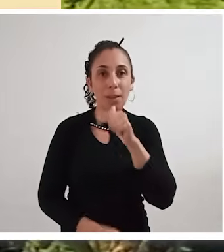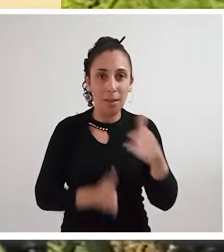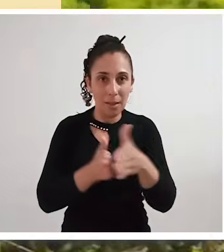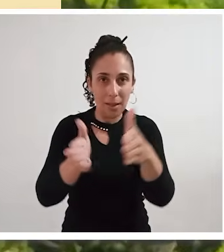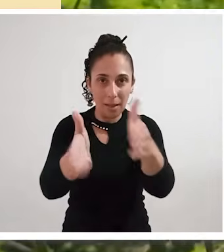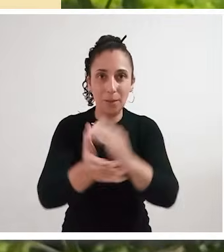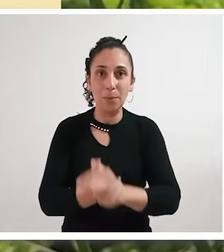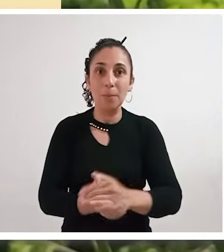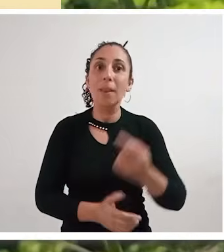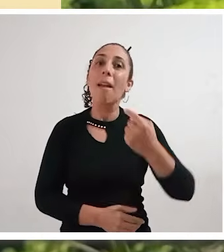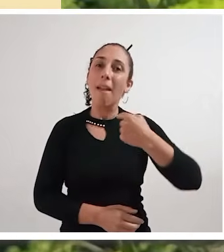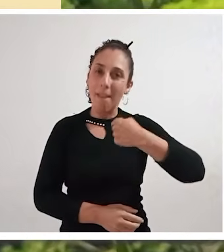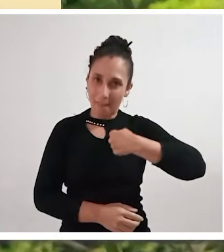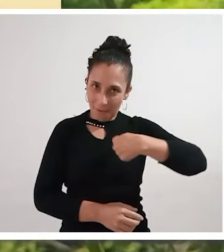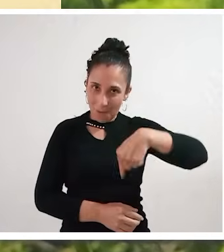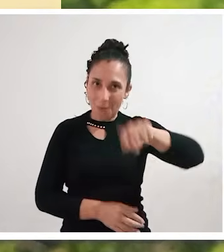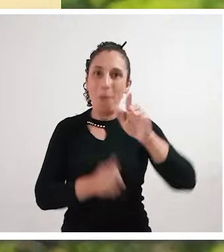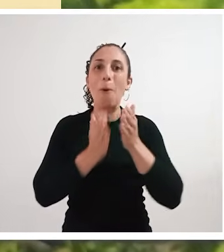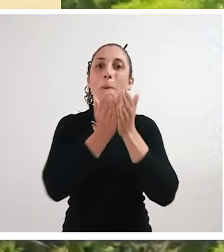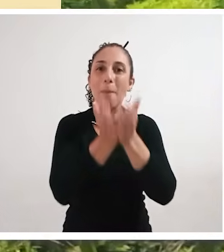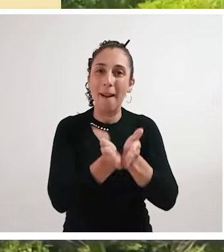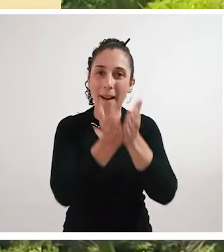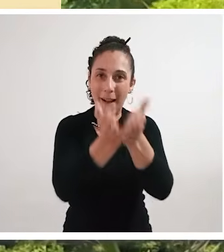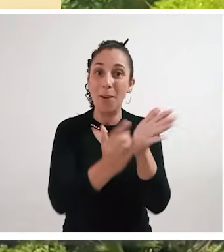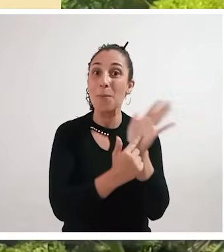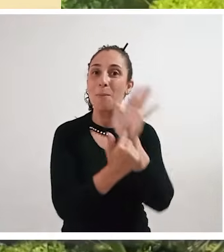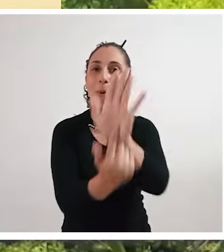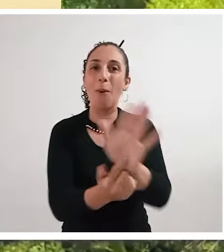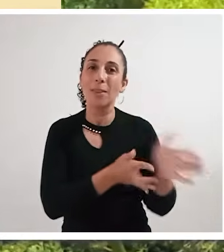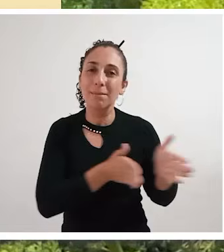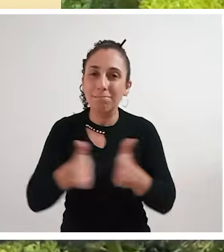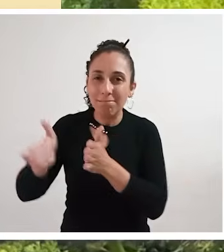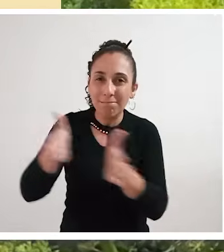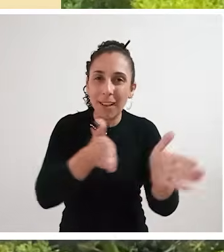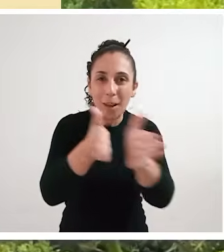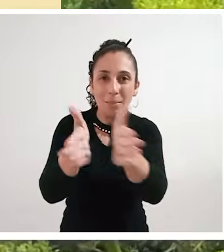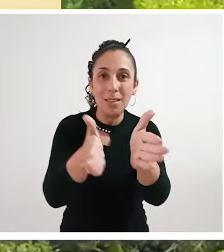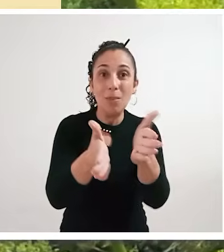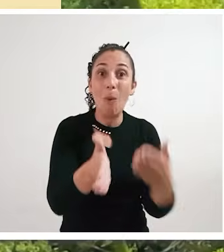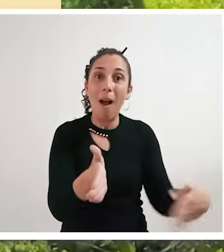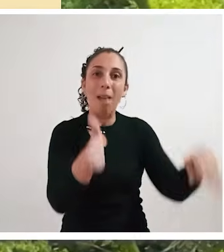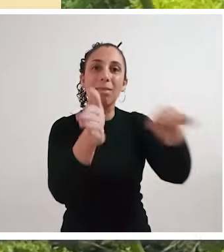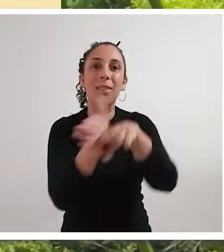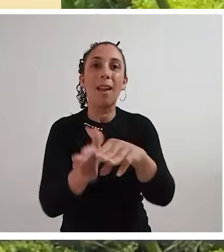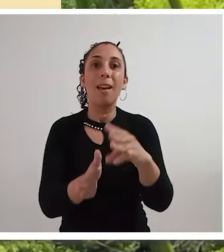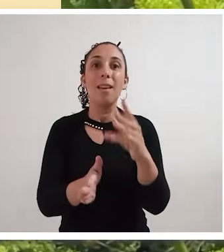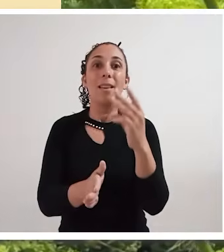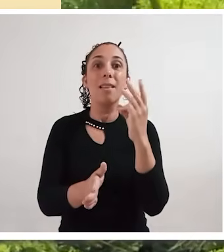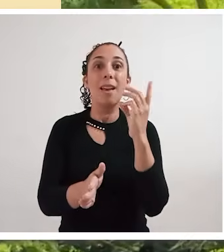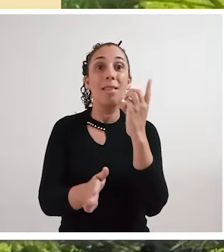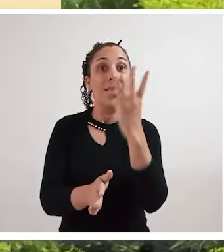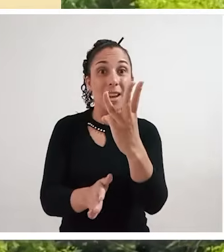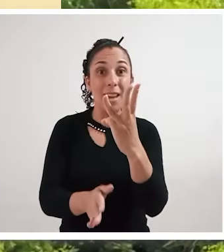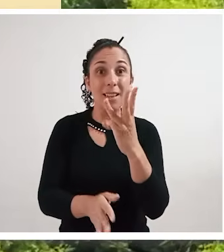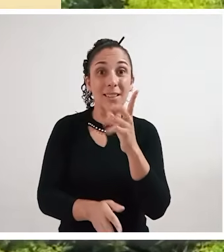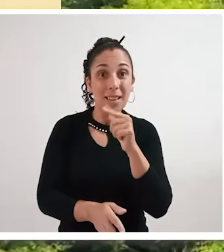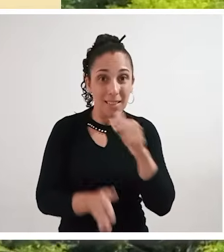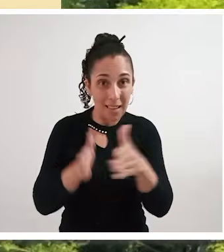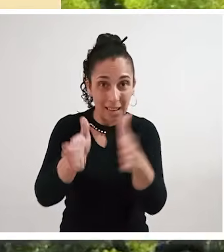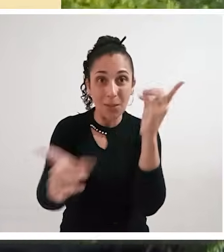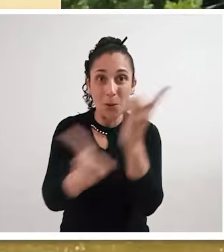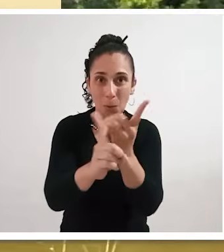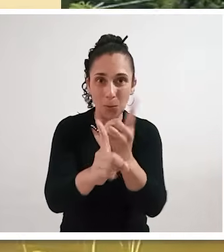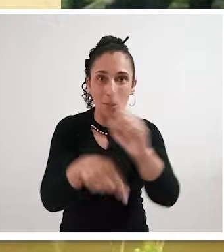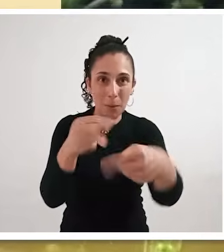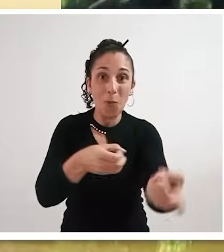quilômetros pelo rio Paraíba do Sul, só nesse trecho. E é isso que nós vamos fazer agora. Nós vamos rio acima até o encontro dos Três Rios